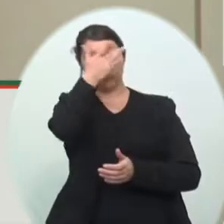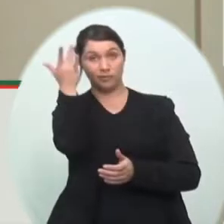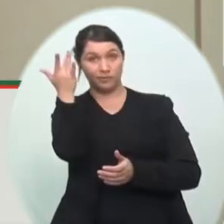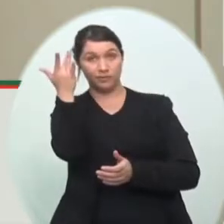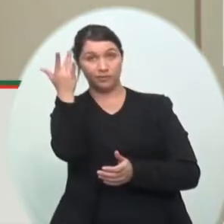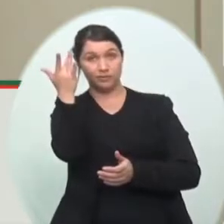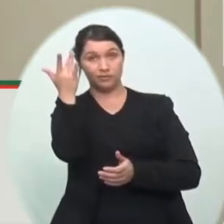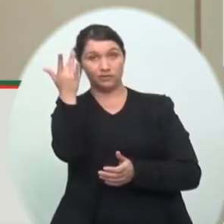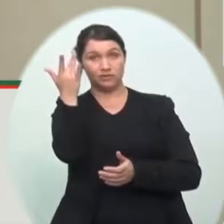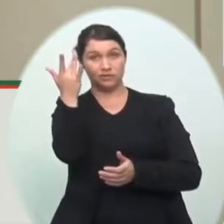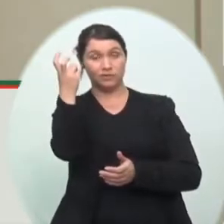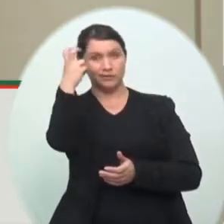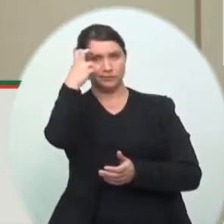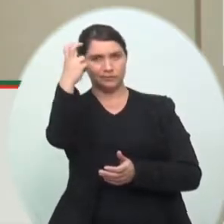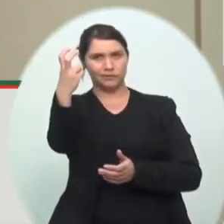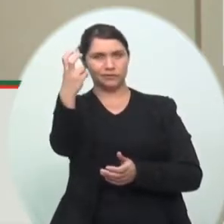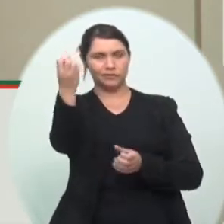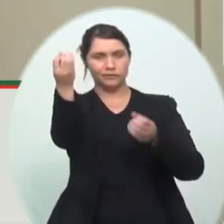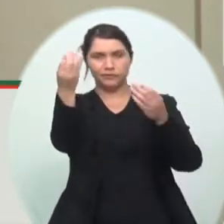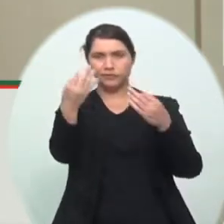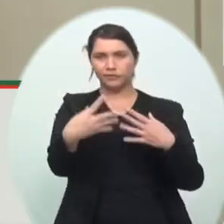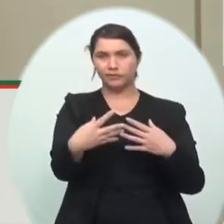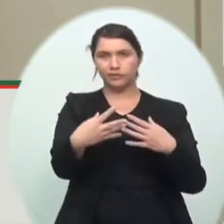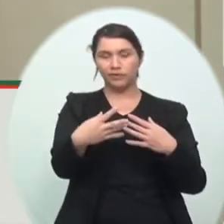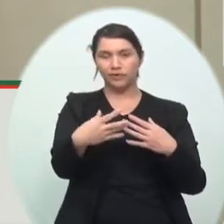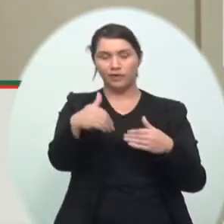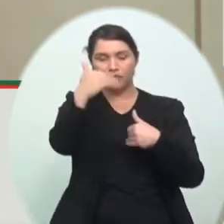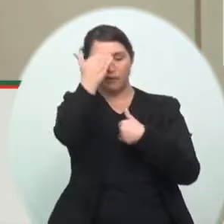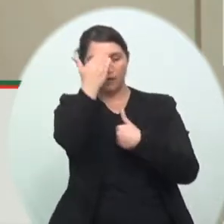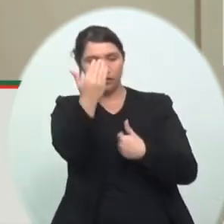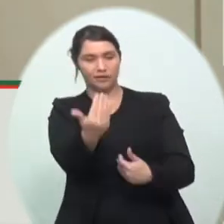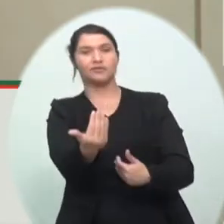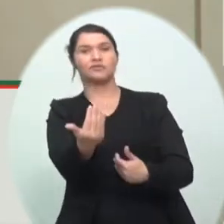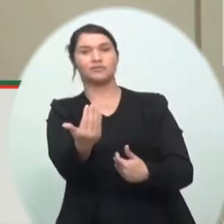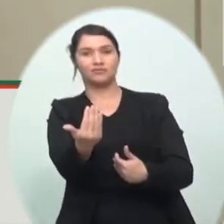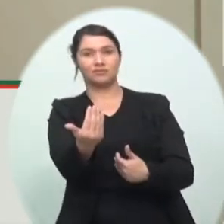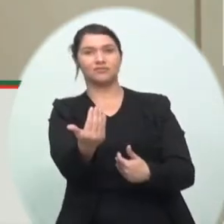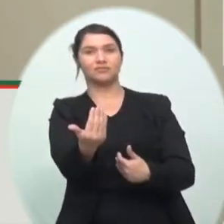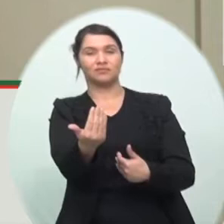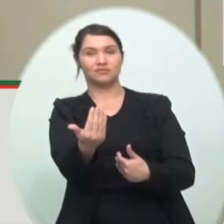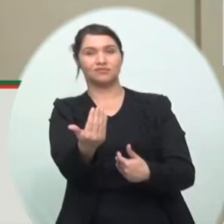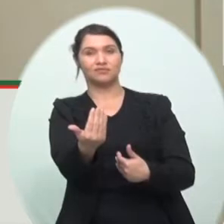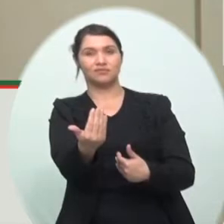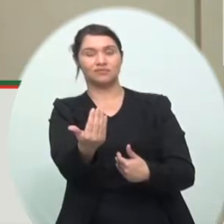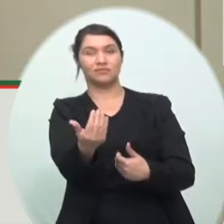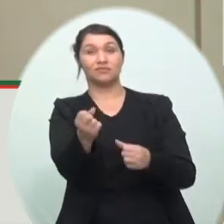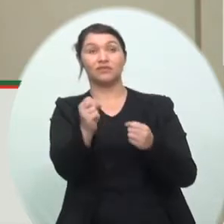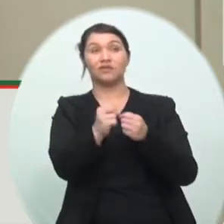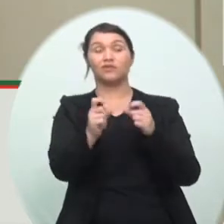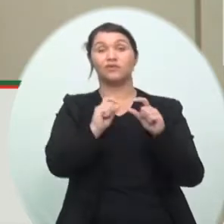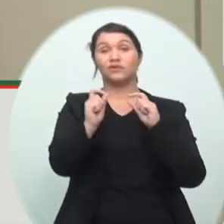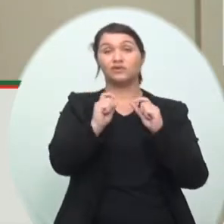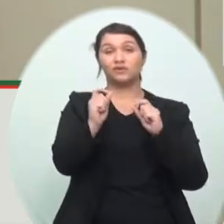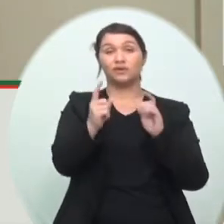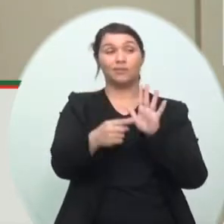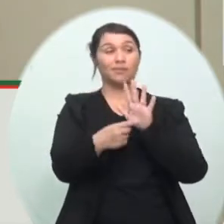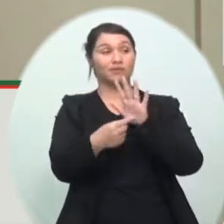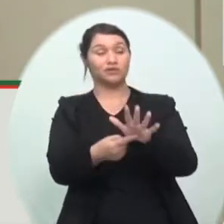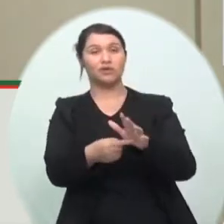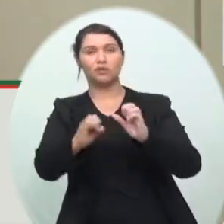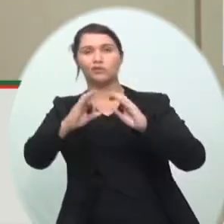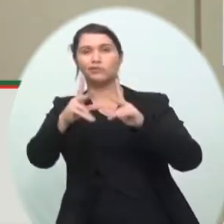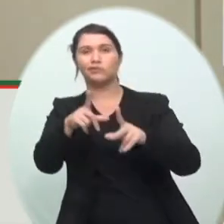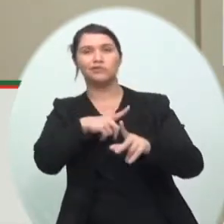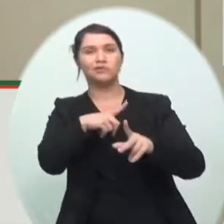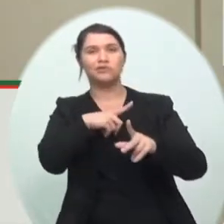que a gratidão desbloqueia a abundância da vida, Fraga. Ela torna o que temos insuficiente e mais. Ela